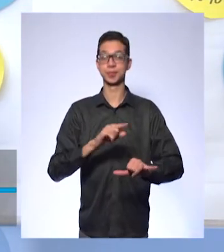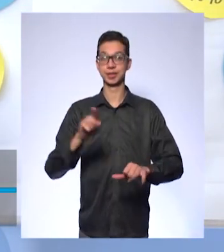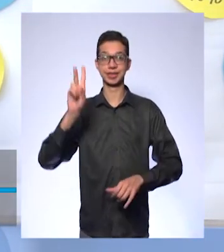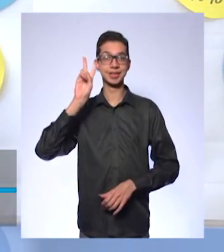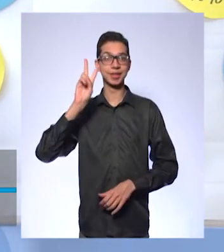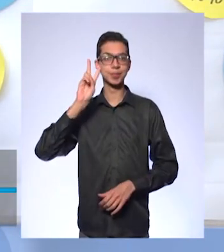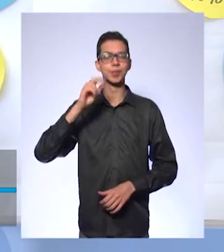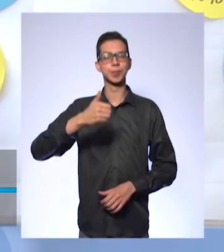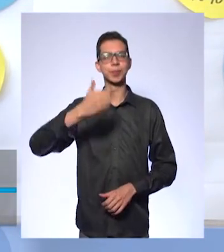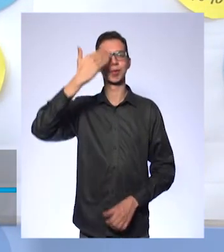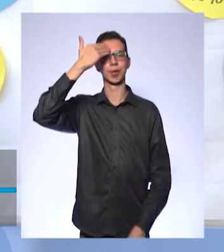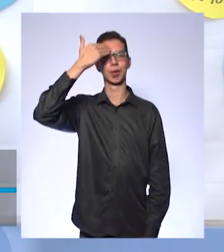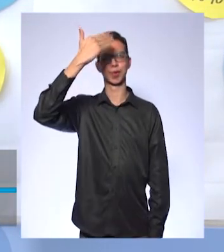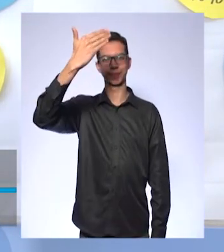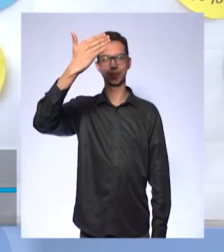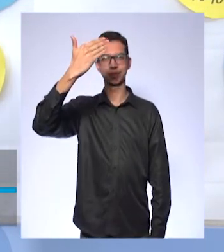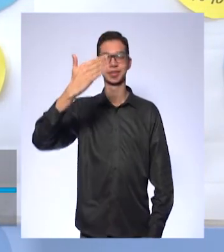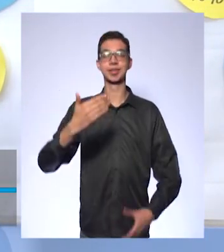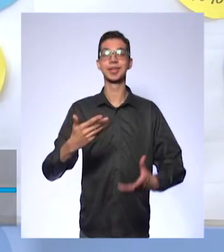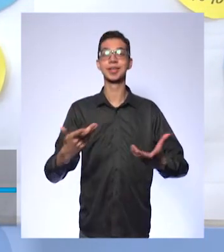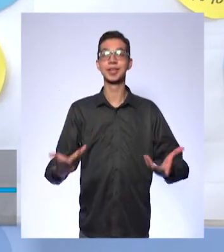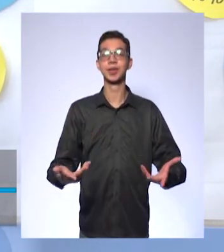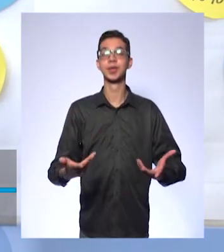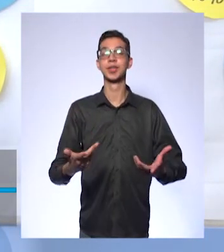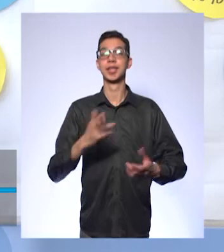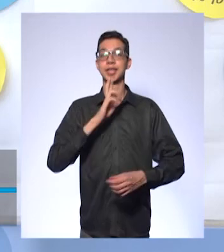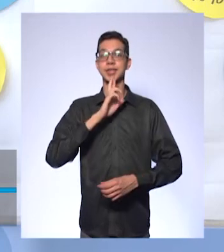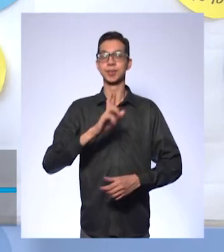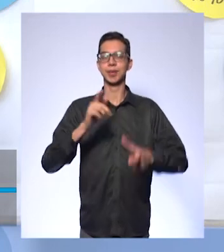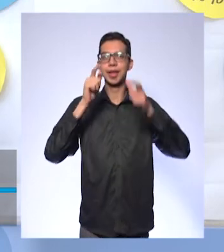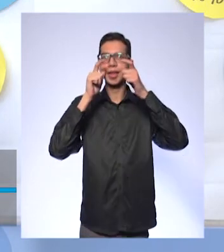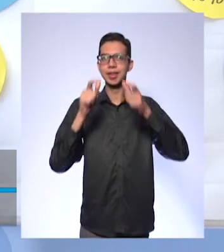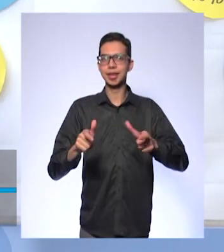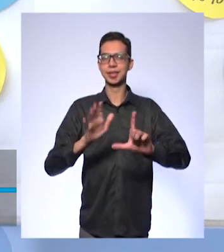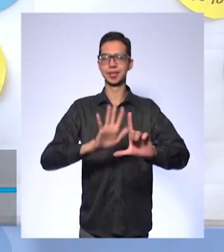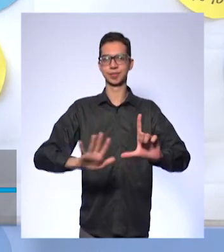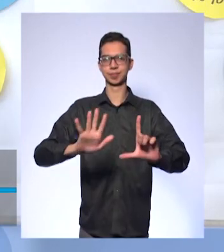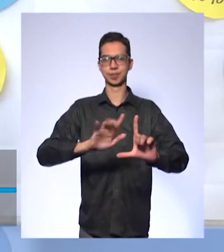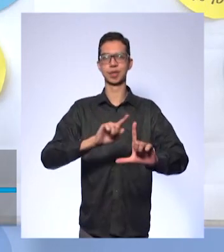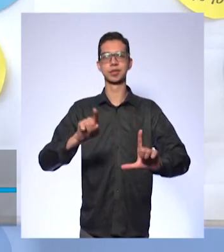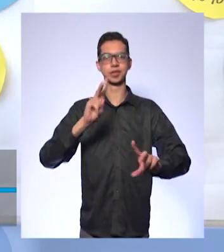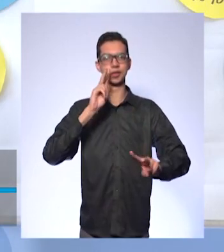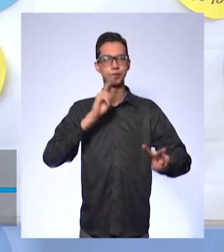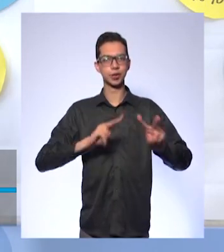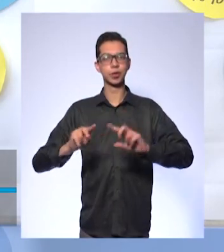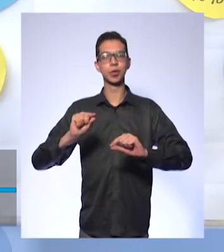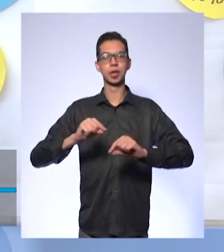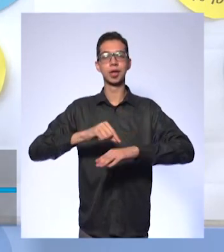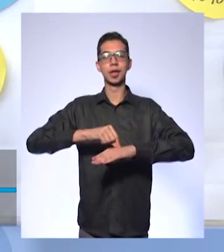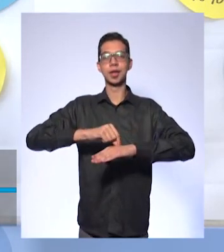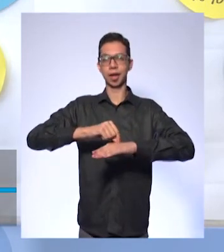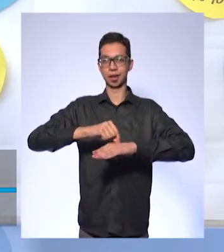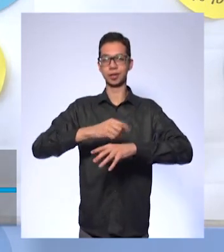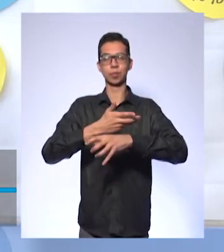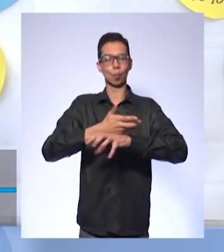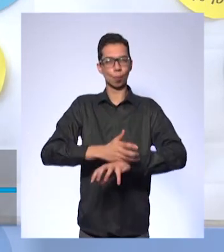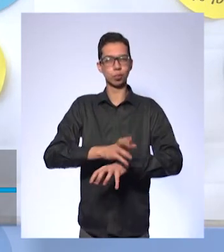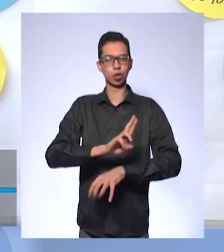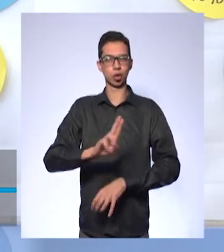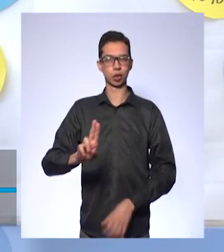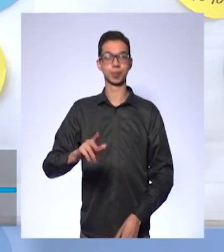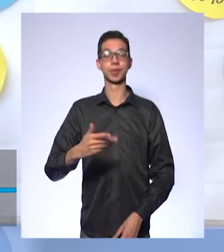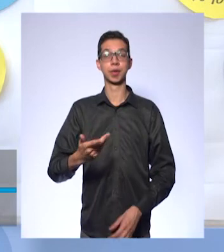obrigada. E as respostas, assim, muito interessantes. Então, a imagem que vocês viram é uma carne seca, é um charque. E esse